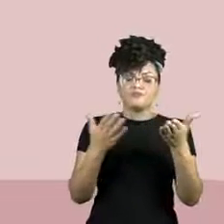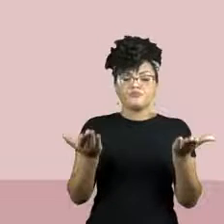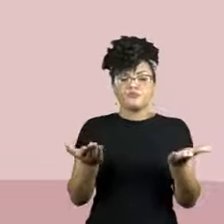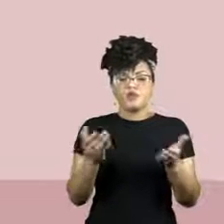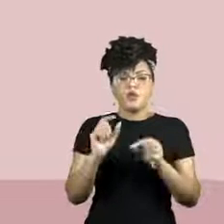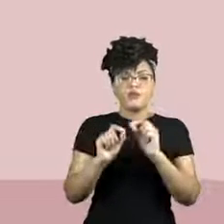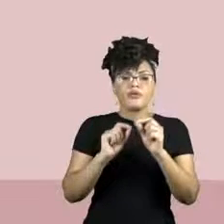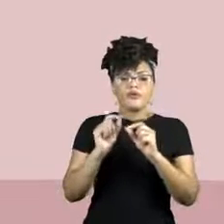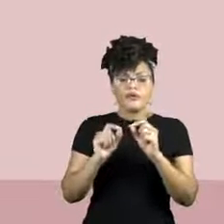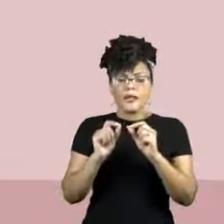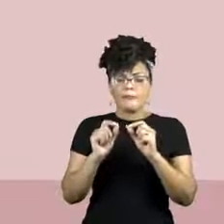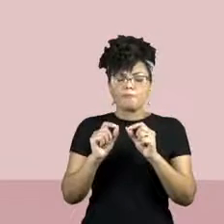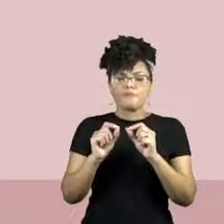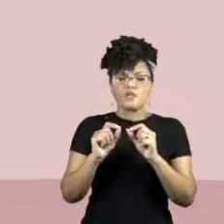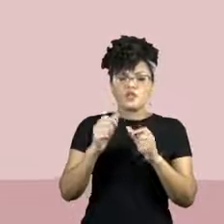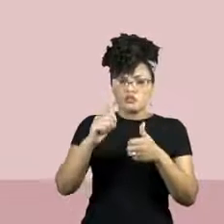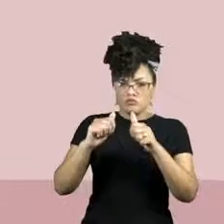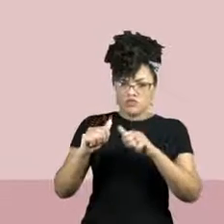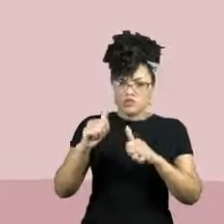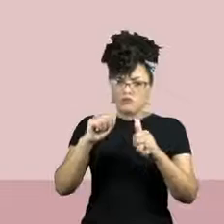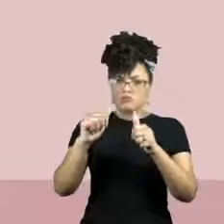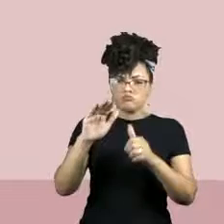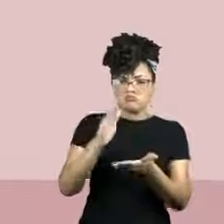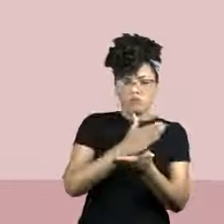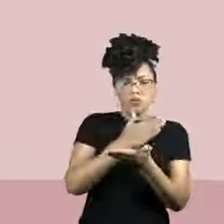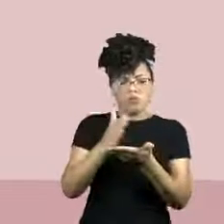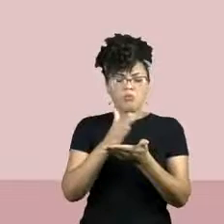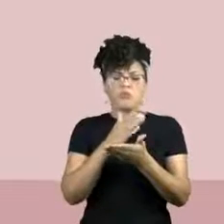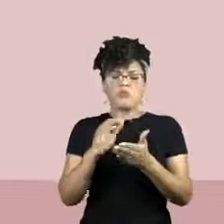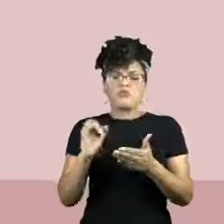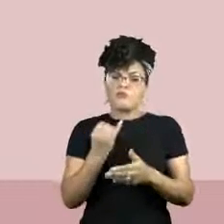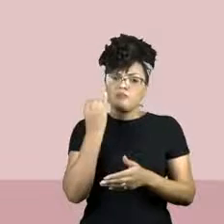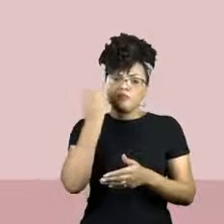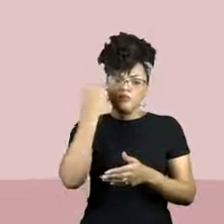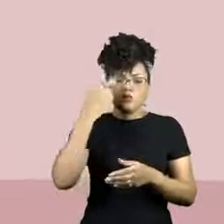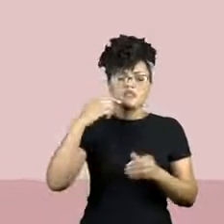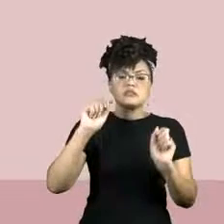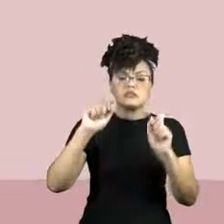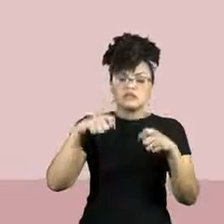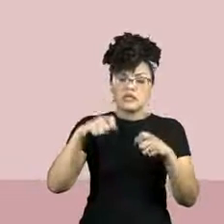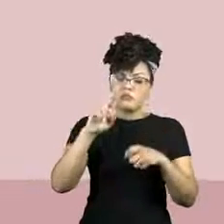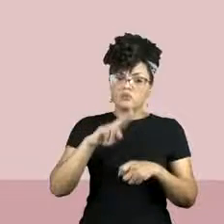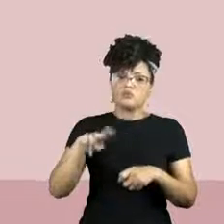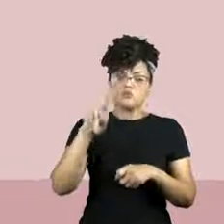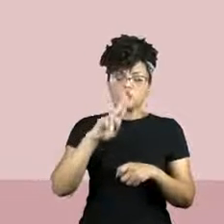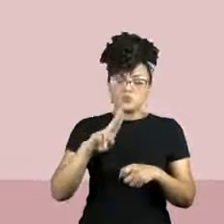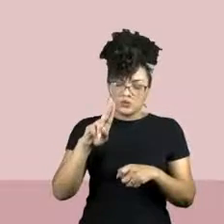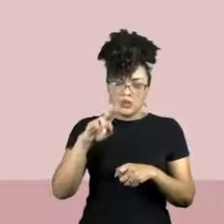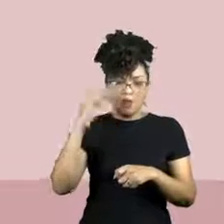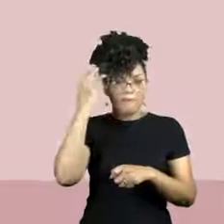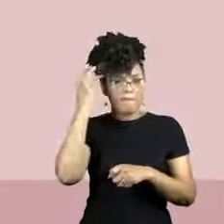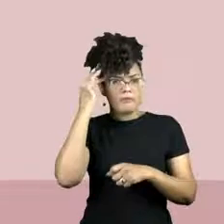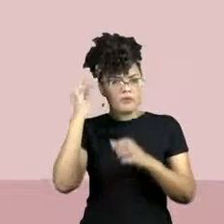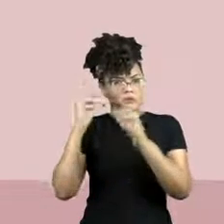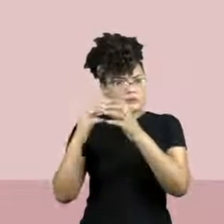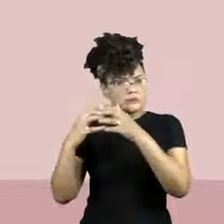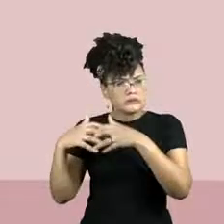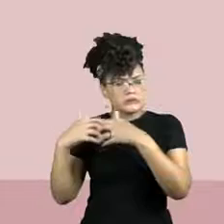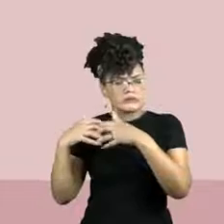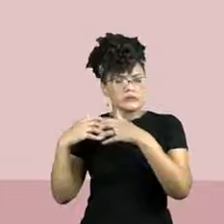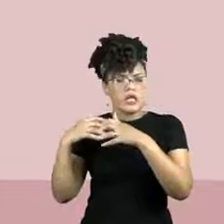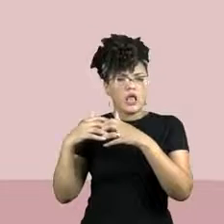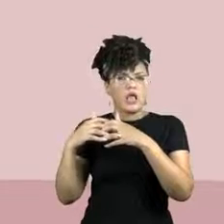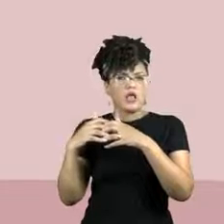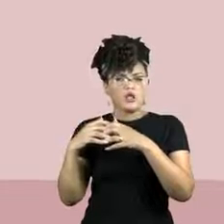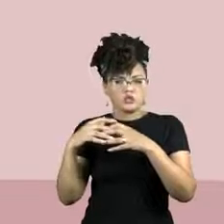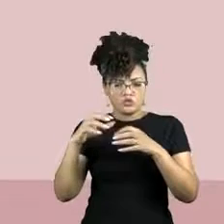são feitas algumas considerações, que são considerações muito importantes de serem utilizadas mesmo e pensadas quando a gente faz uma